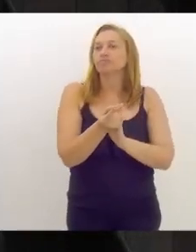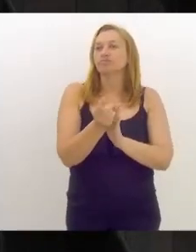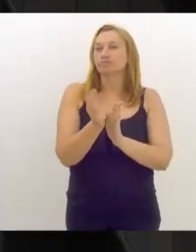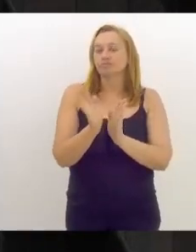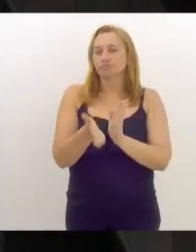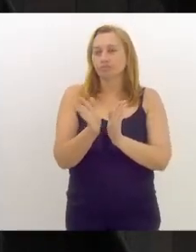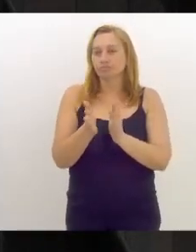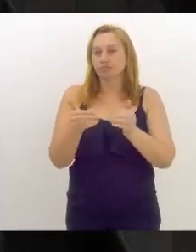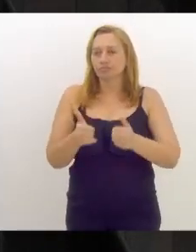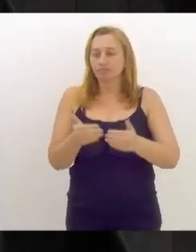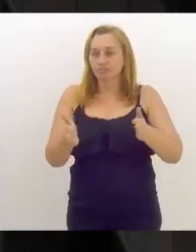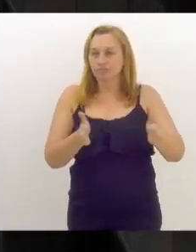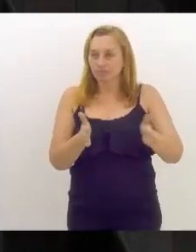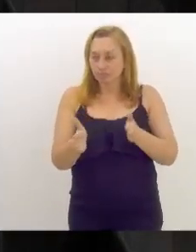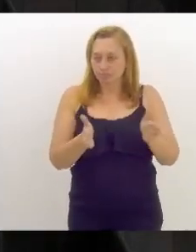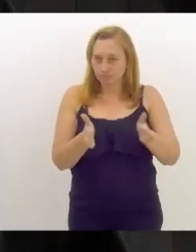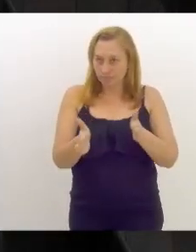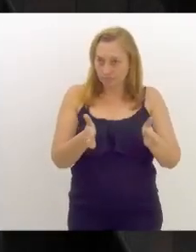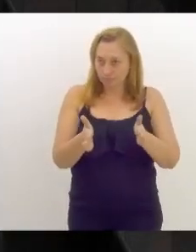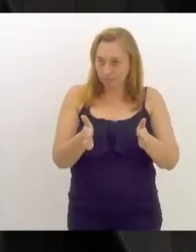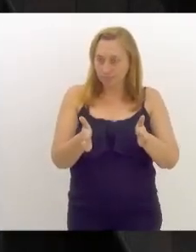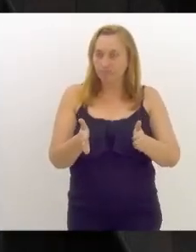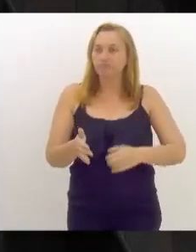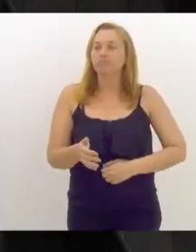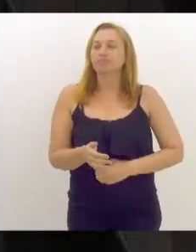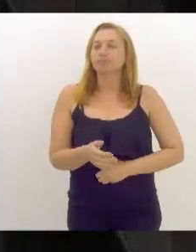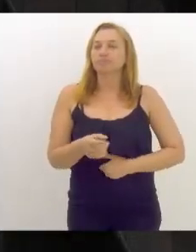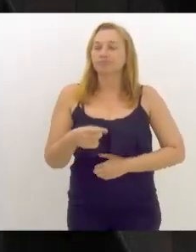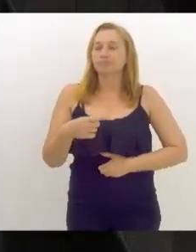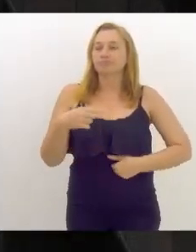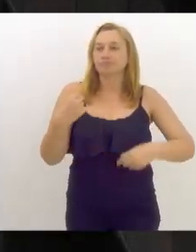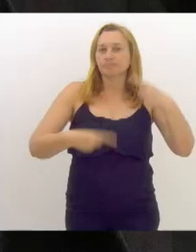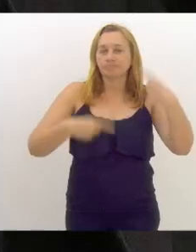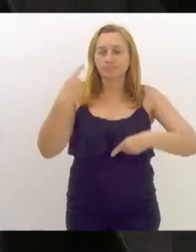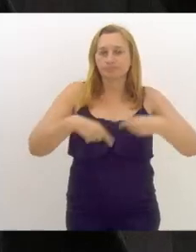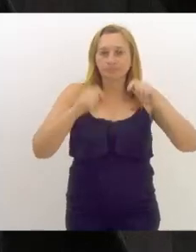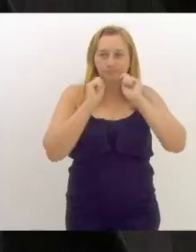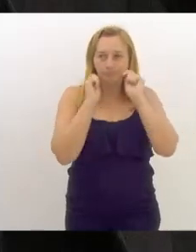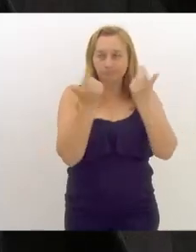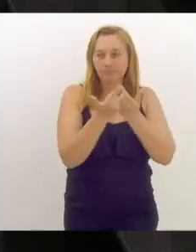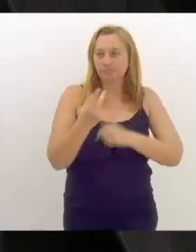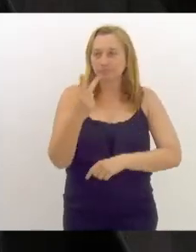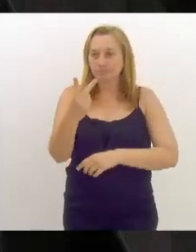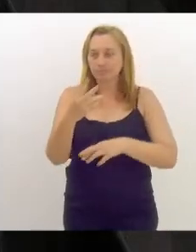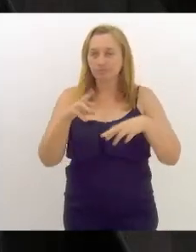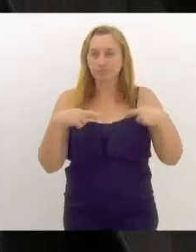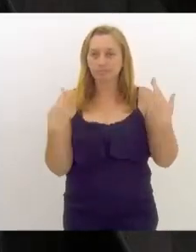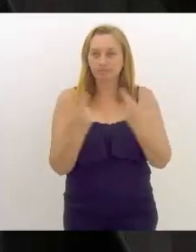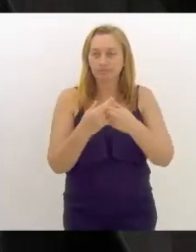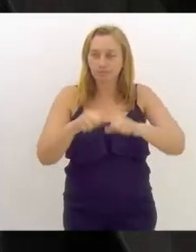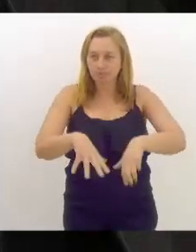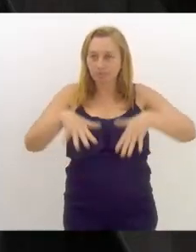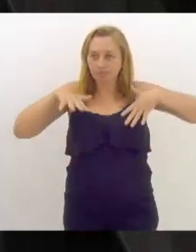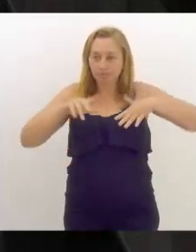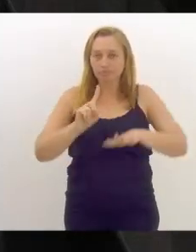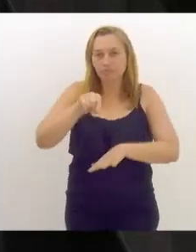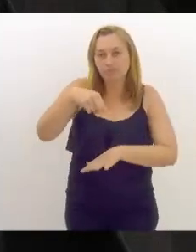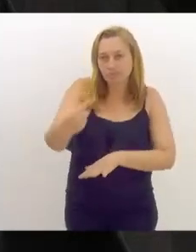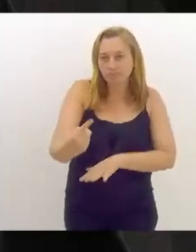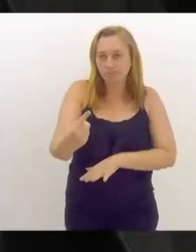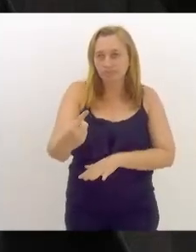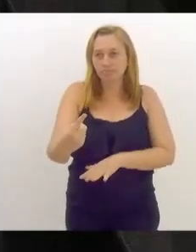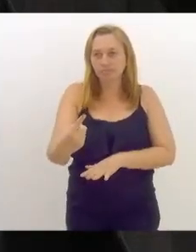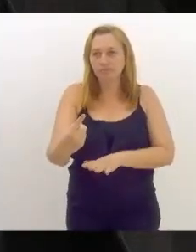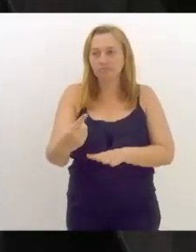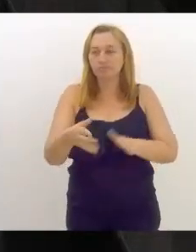aberto prazo para... Foi discutido aqui em plenário por 2 sessões, depois se abriu prazo para